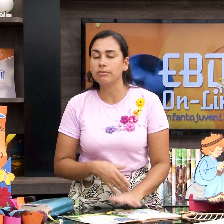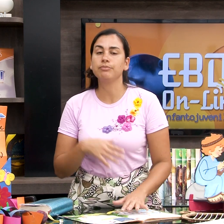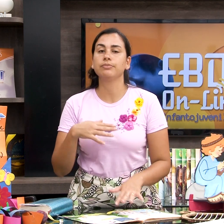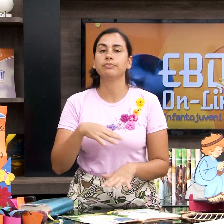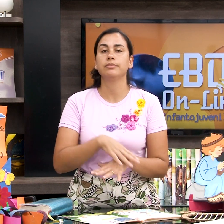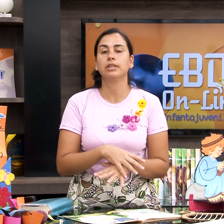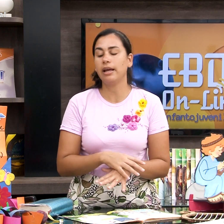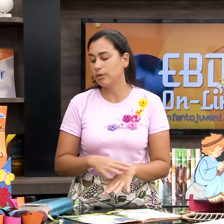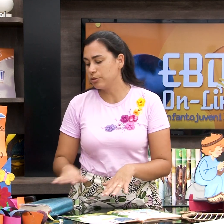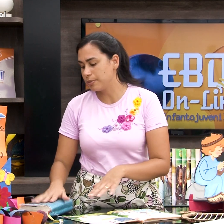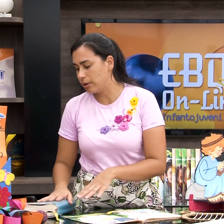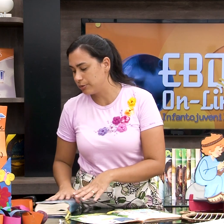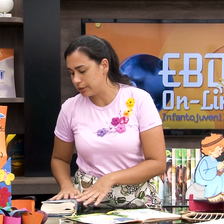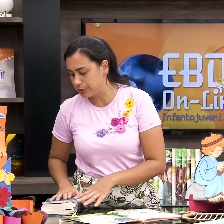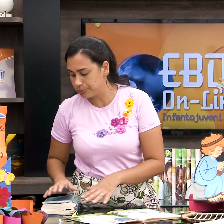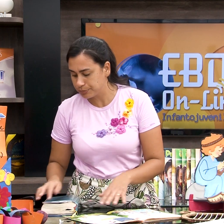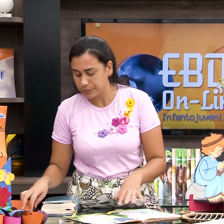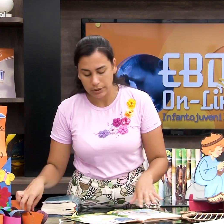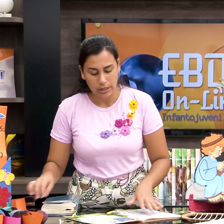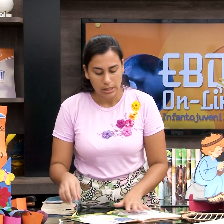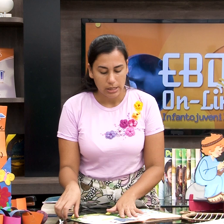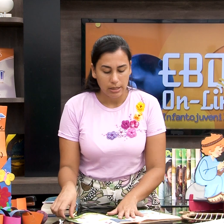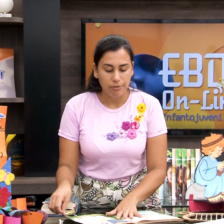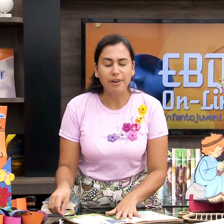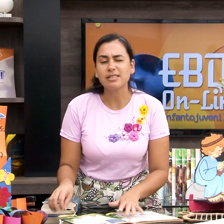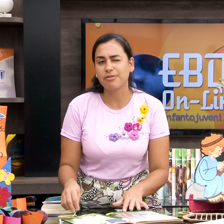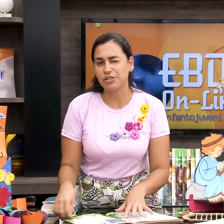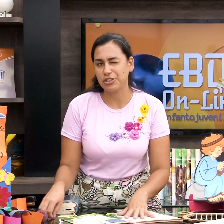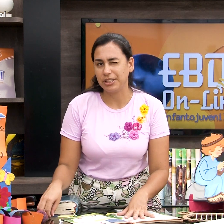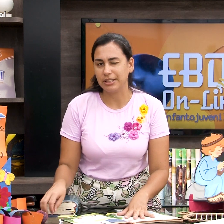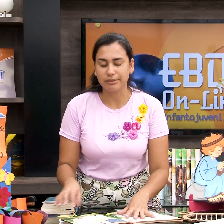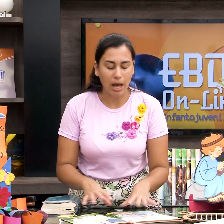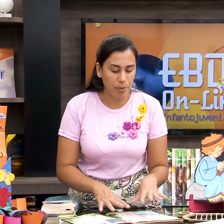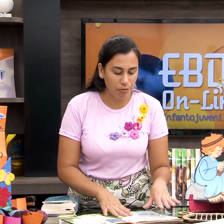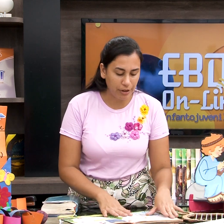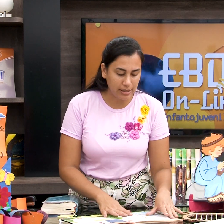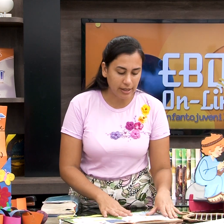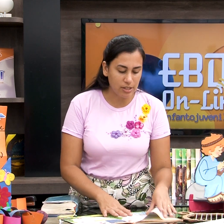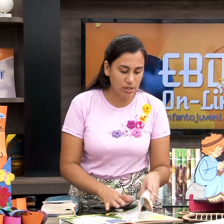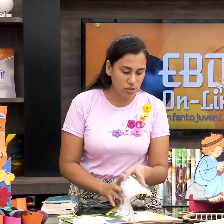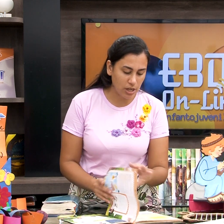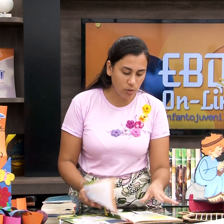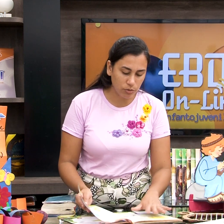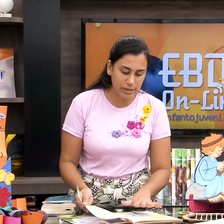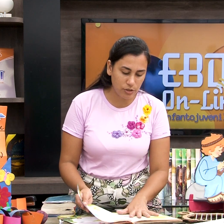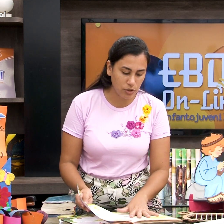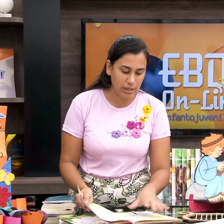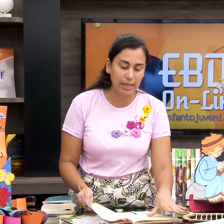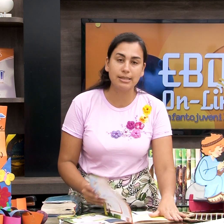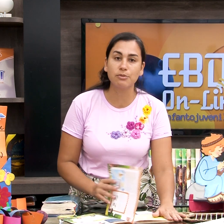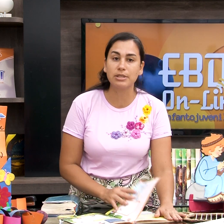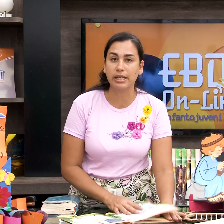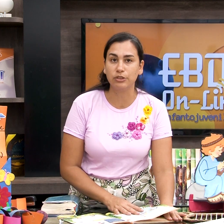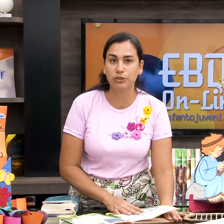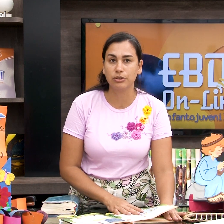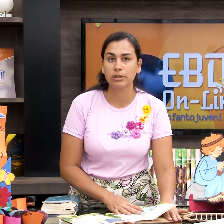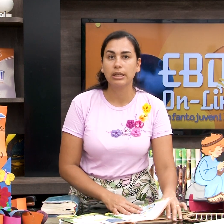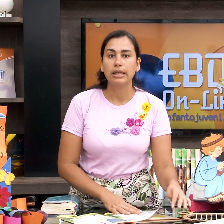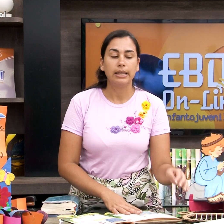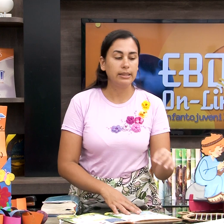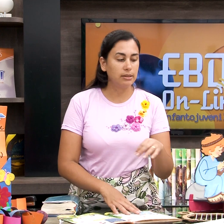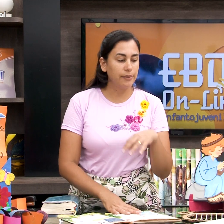última aula, né? Última aula do ano. Faça festinha. Aproveita que a gente já contou essa história na lição